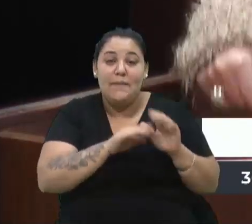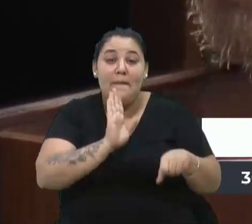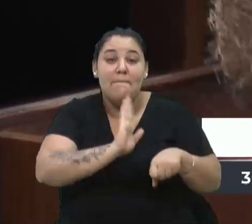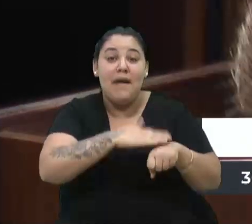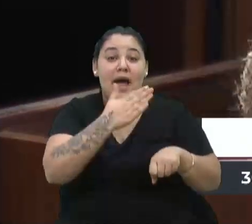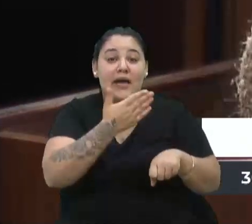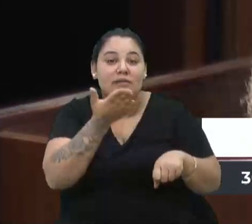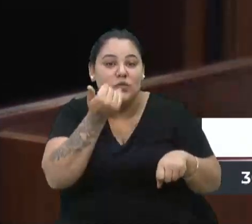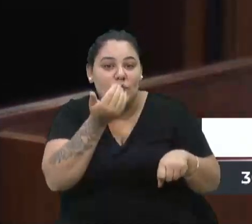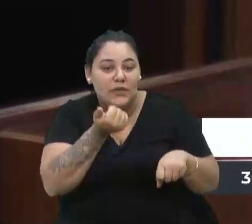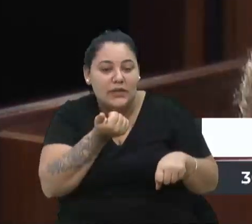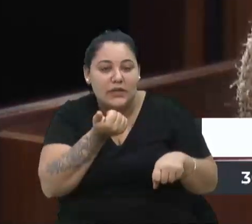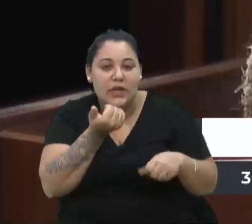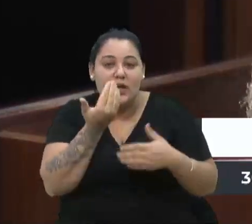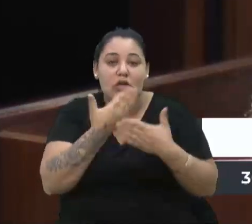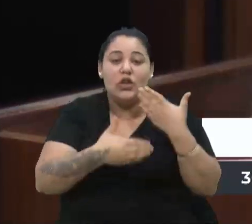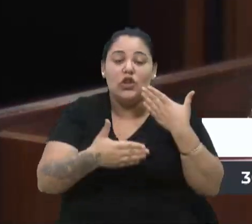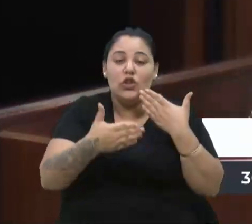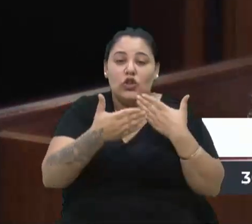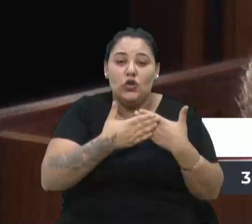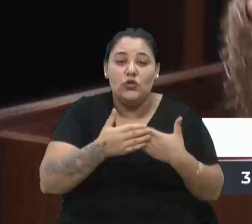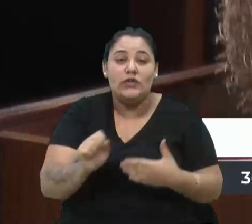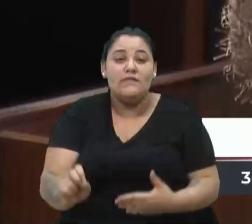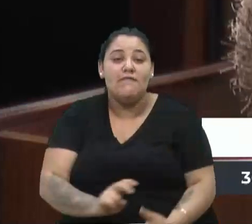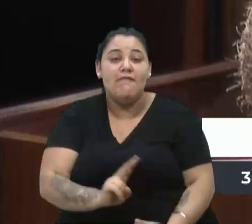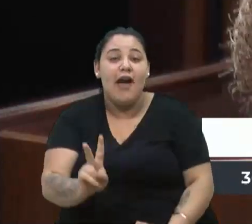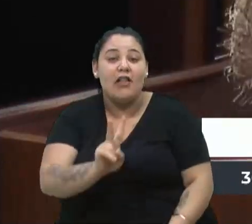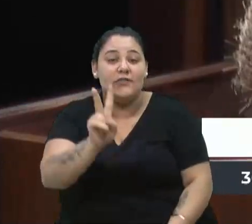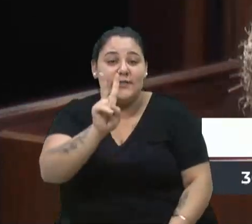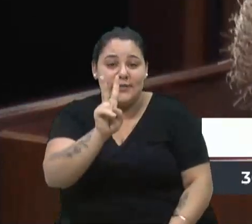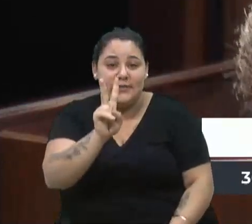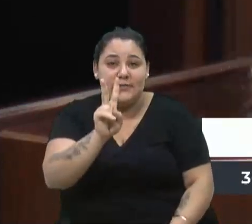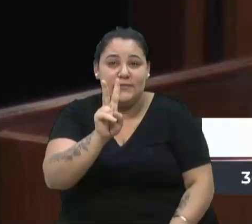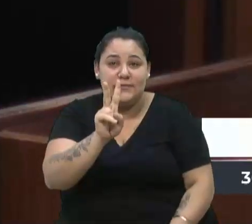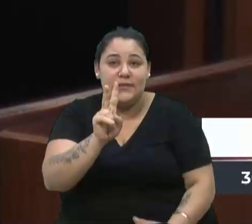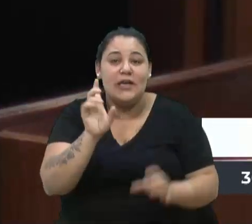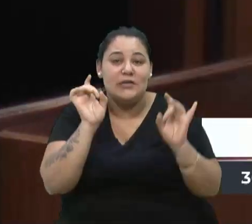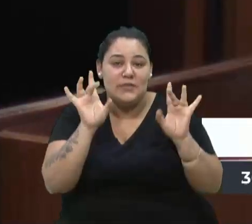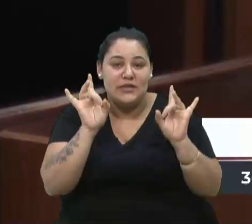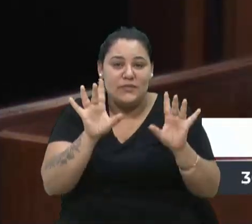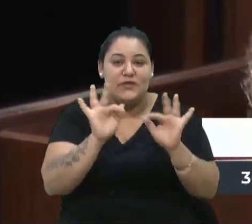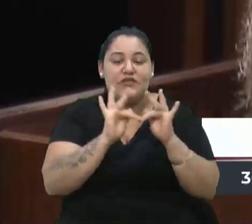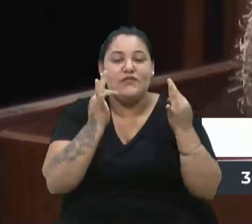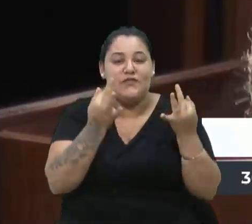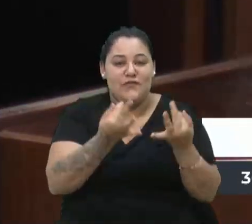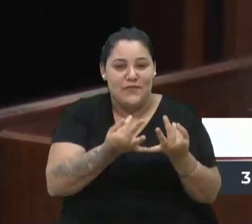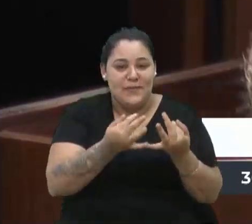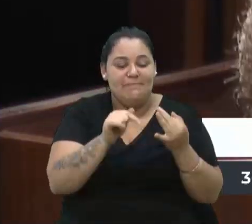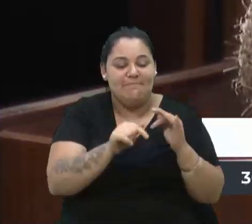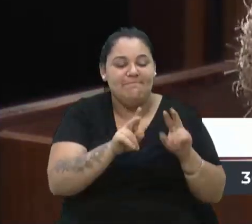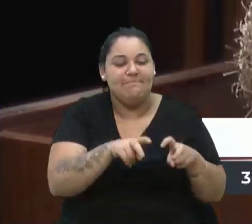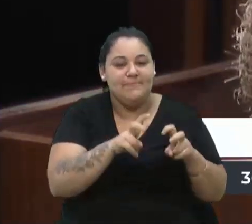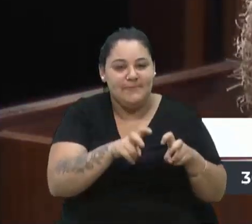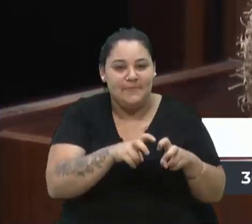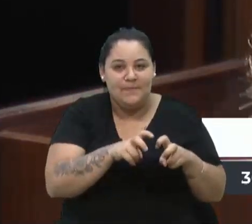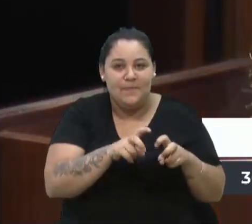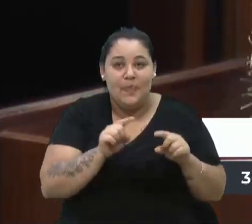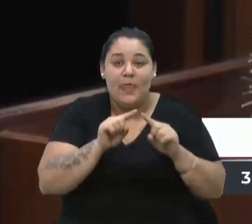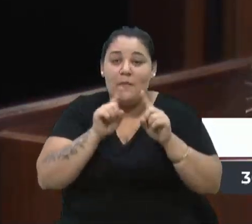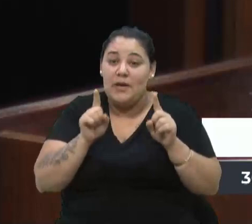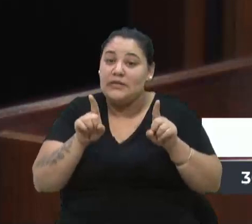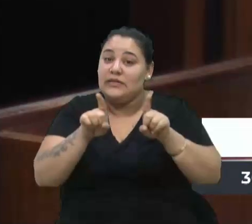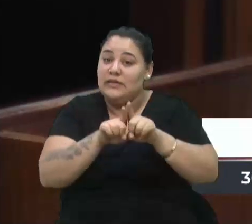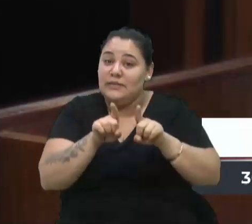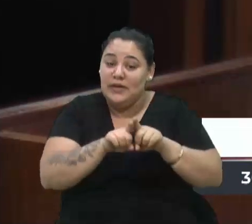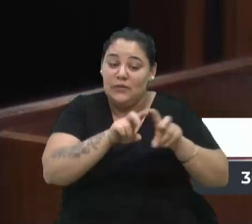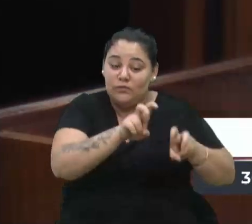Alimentos, todas elas valorizando especialmente a agricultura familiar, mas o agronegócio